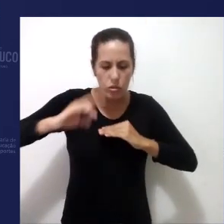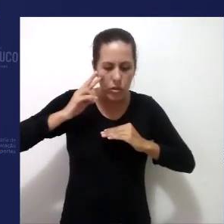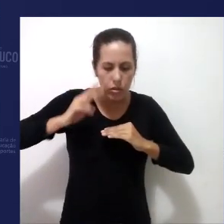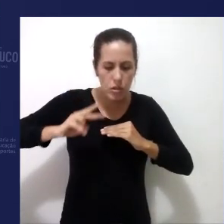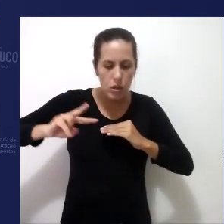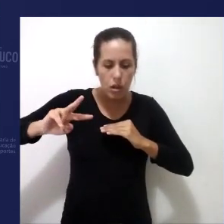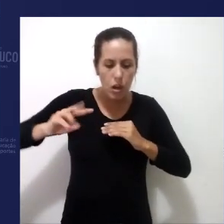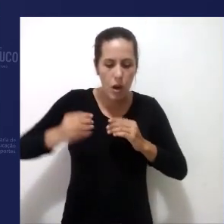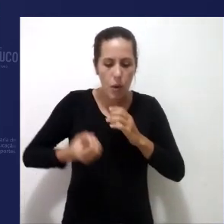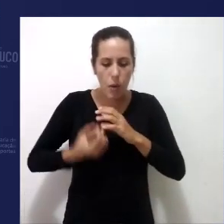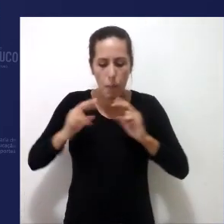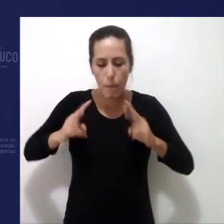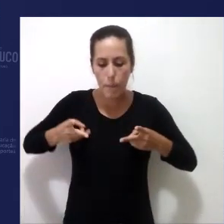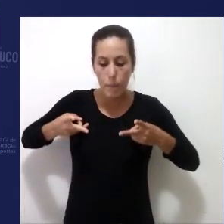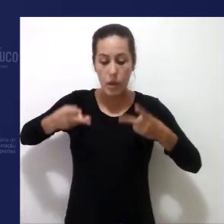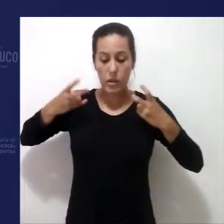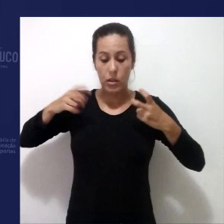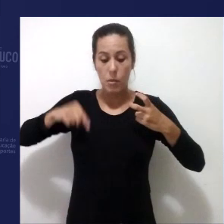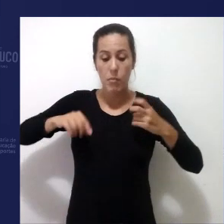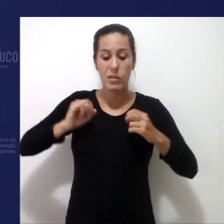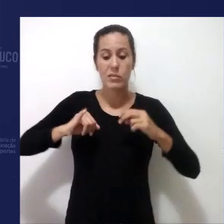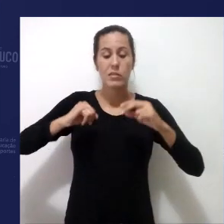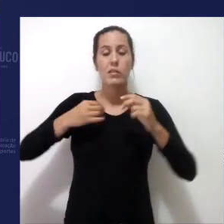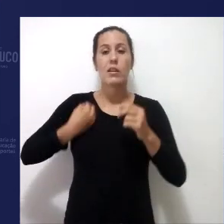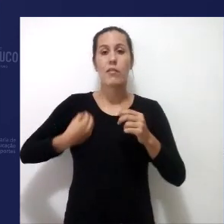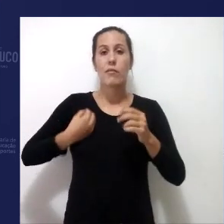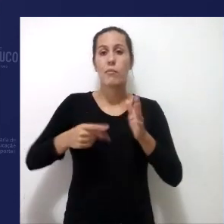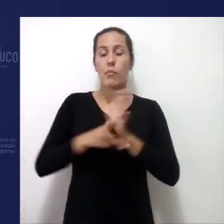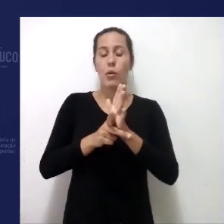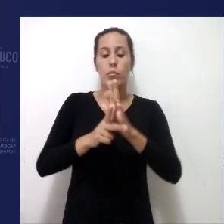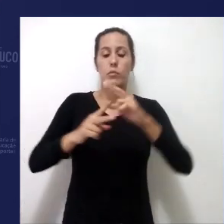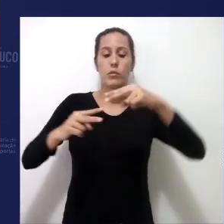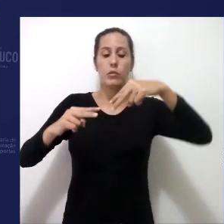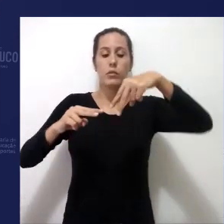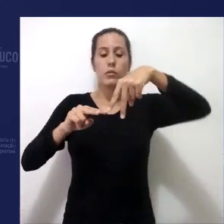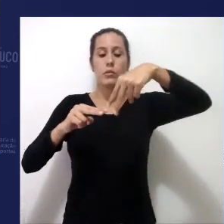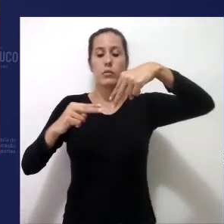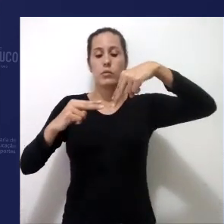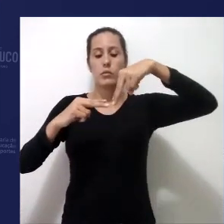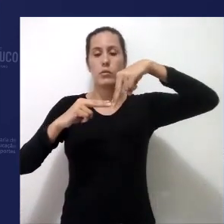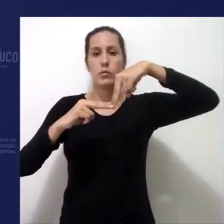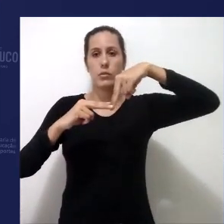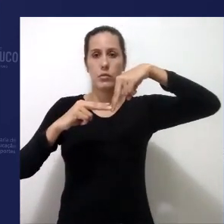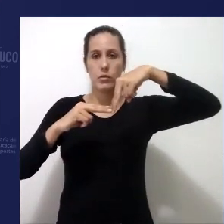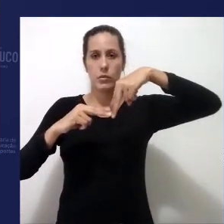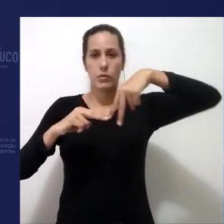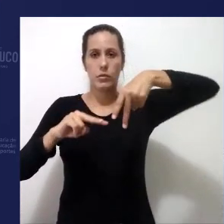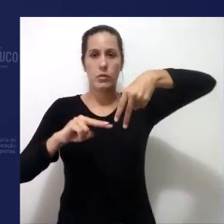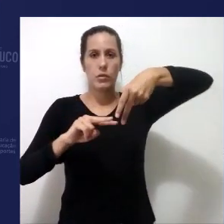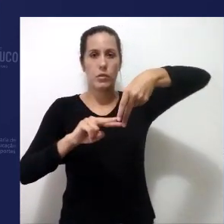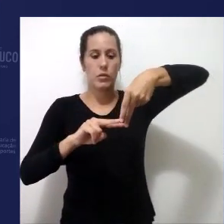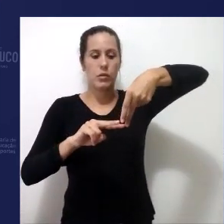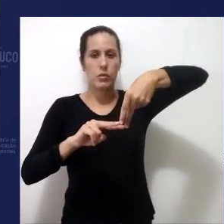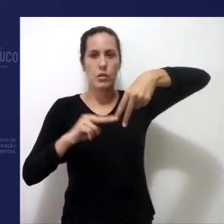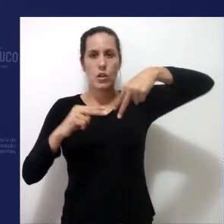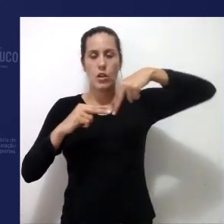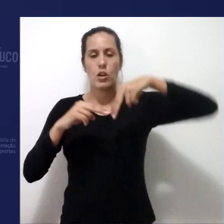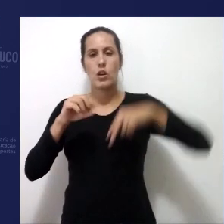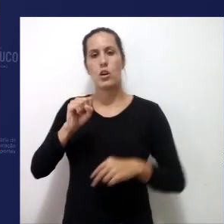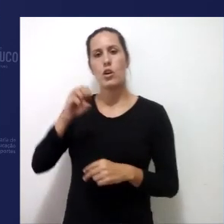há formação de sombras. Caso isso ocorra, então não será uma altostratus, e sim